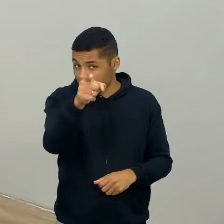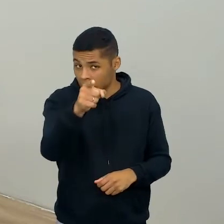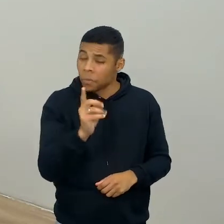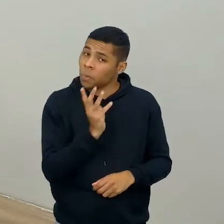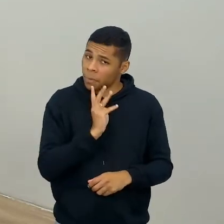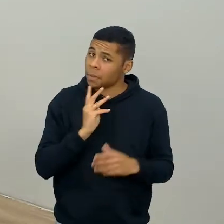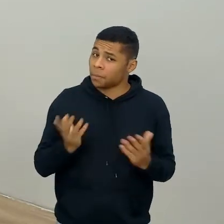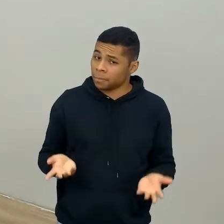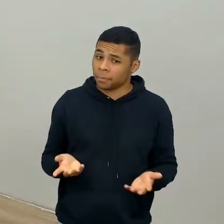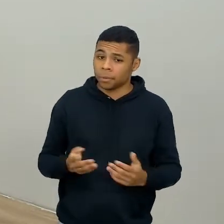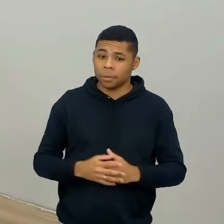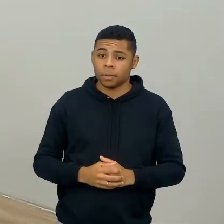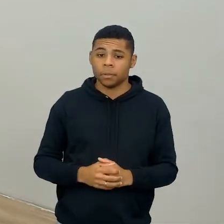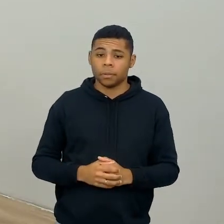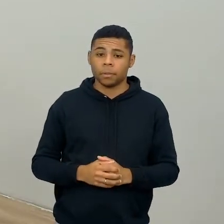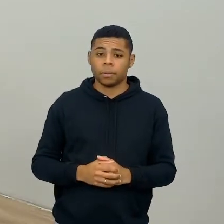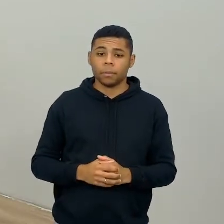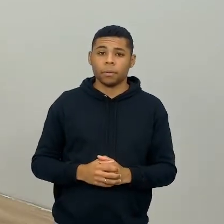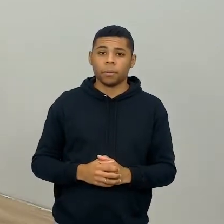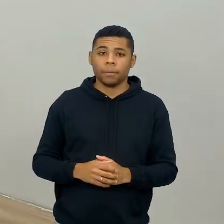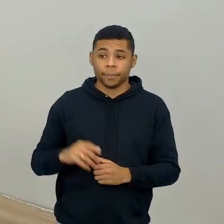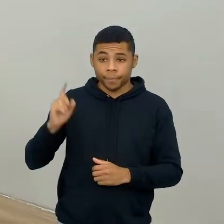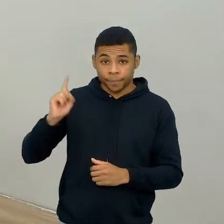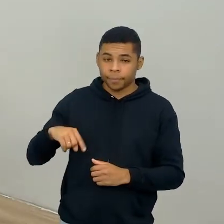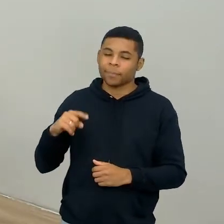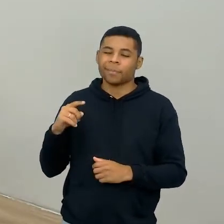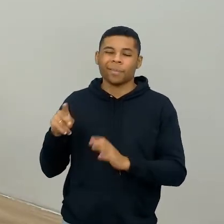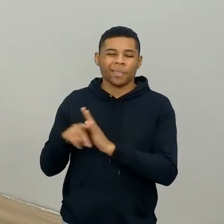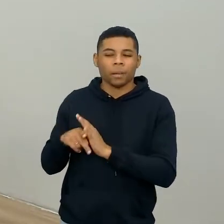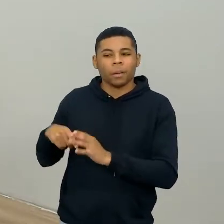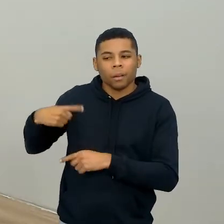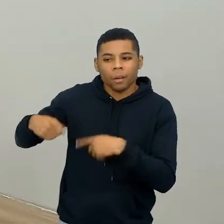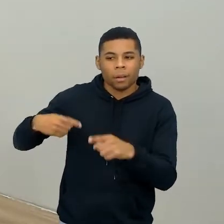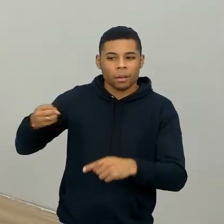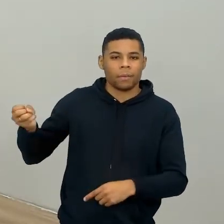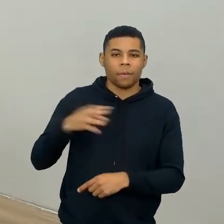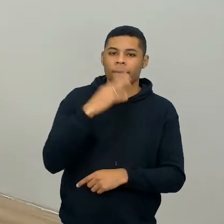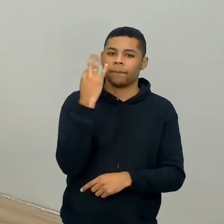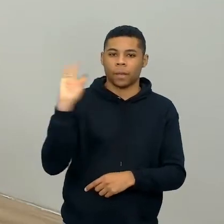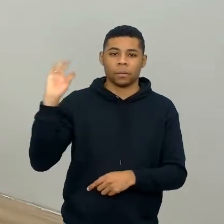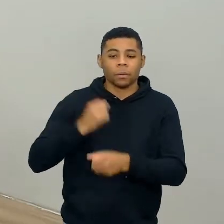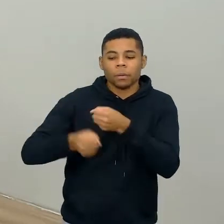ouviu falar, que foi a Revolução Francesa de